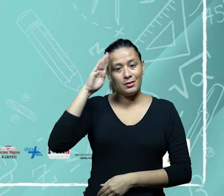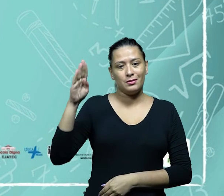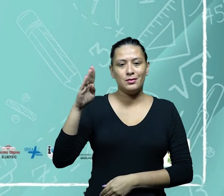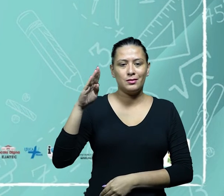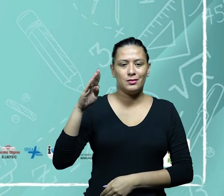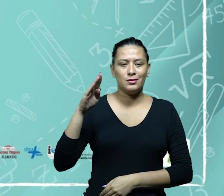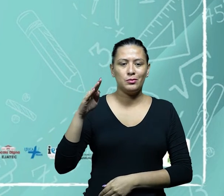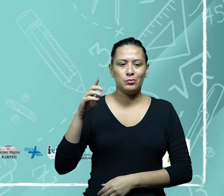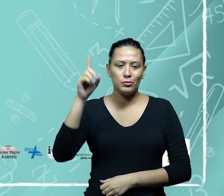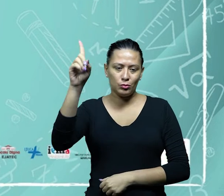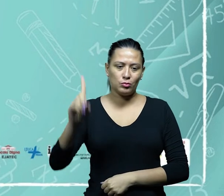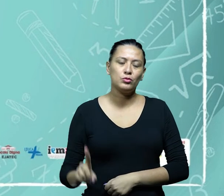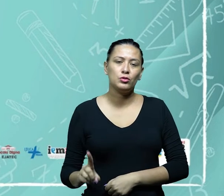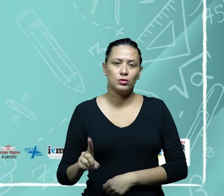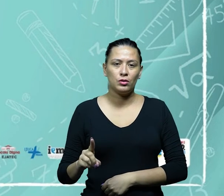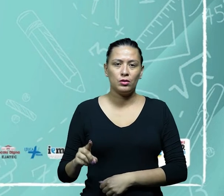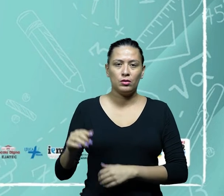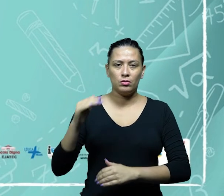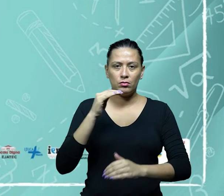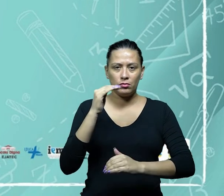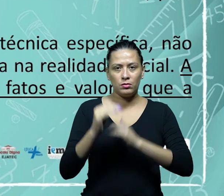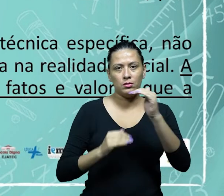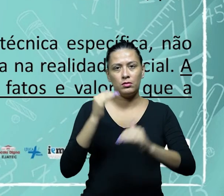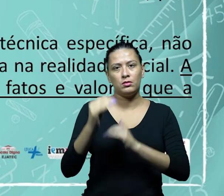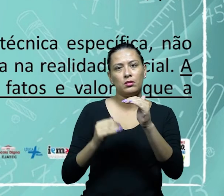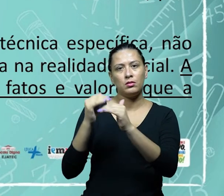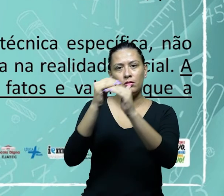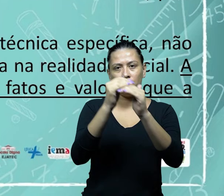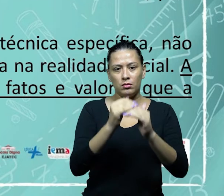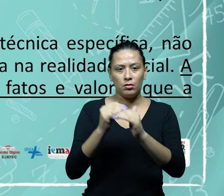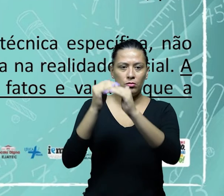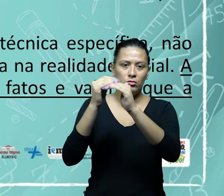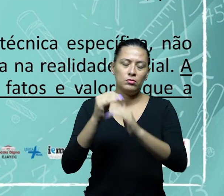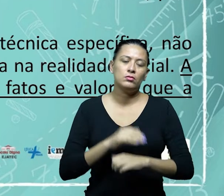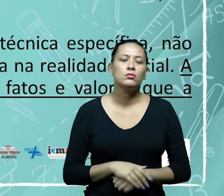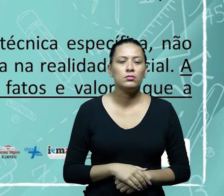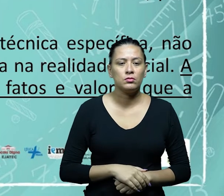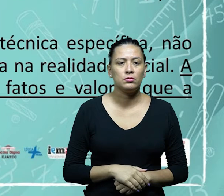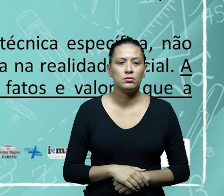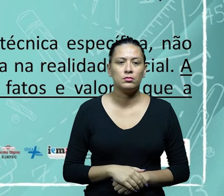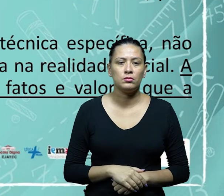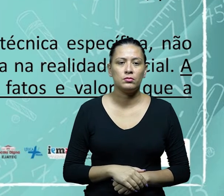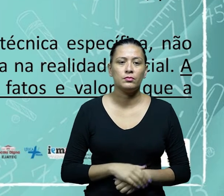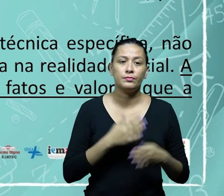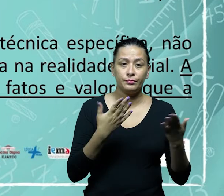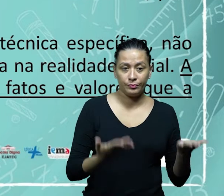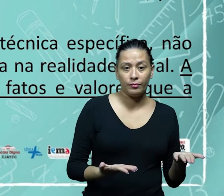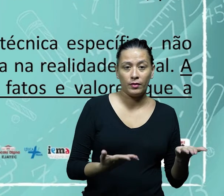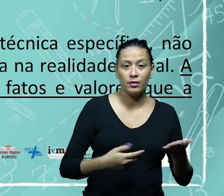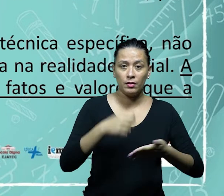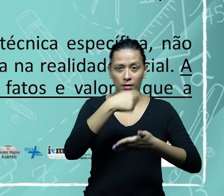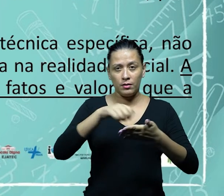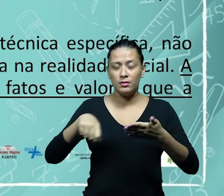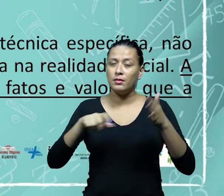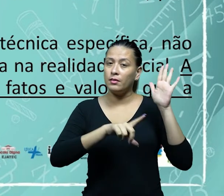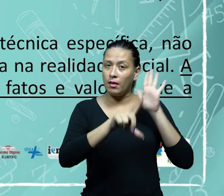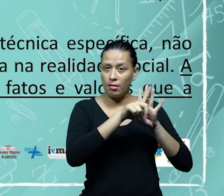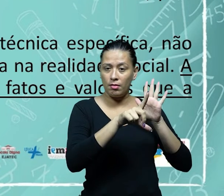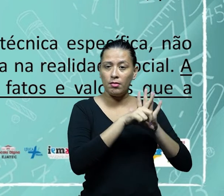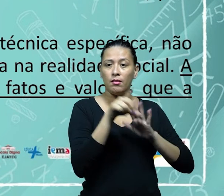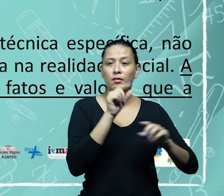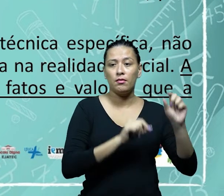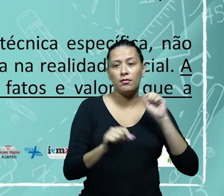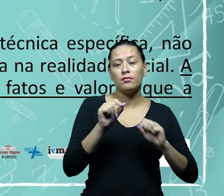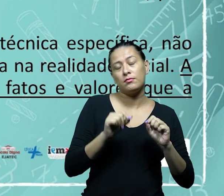analogia princípios gerais do Direito e Equidade Bom falamos a fonte formal escrita lei